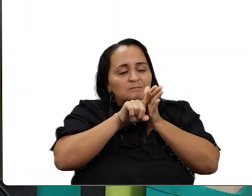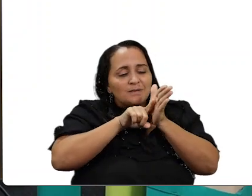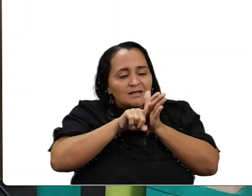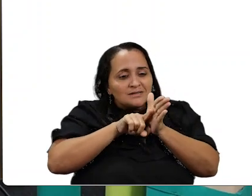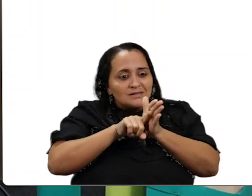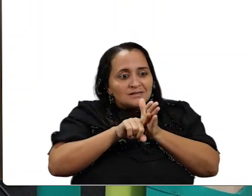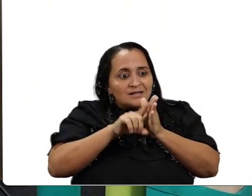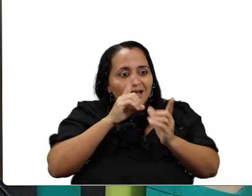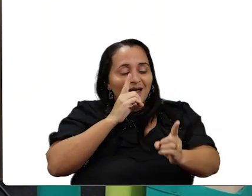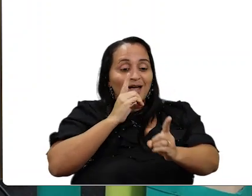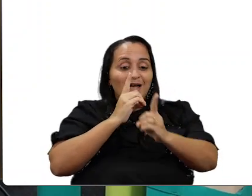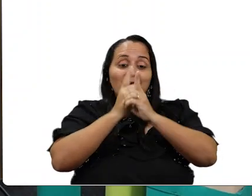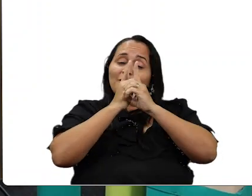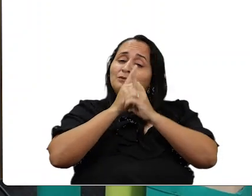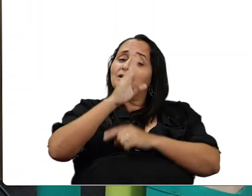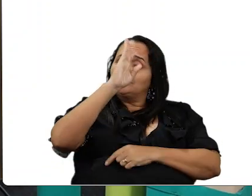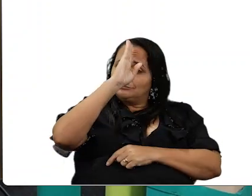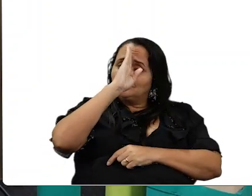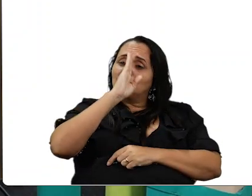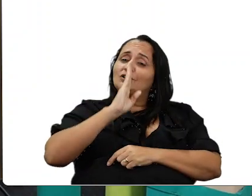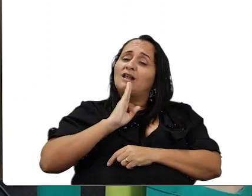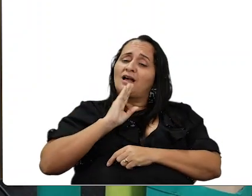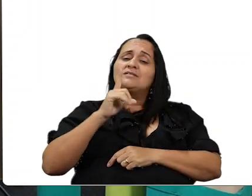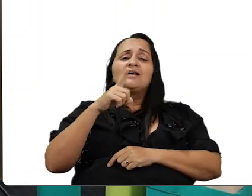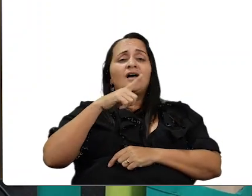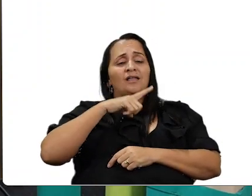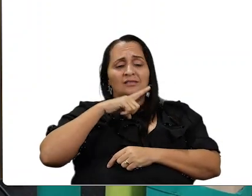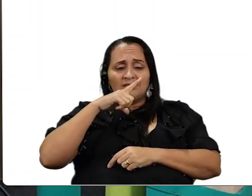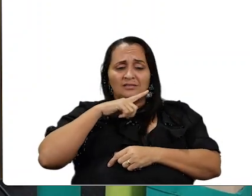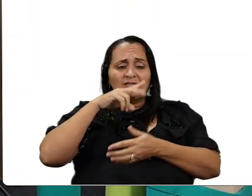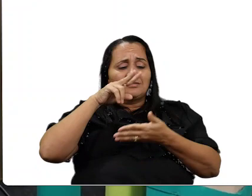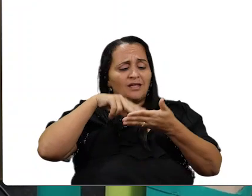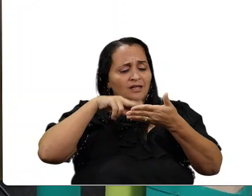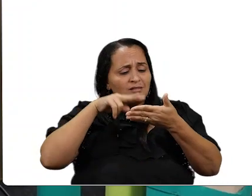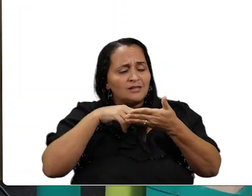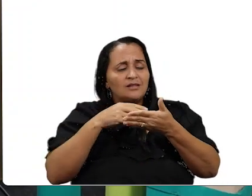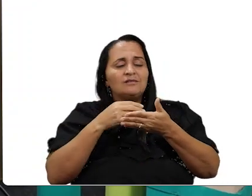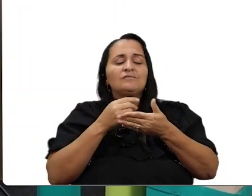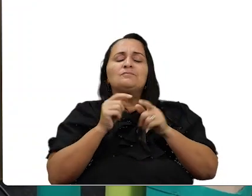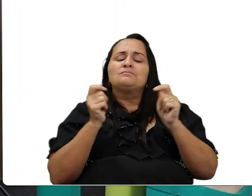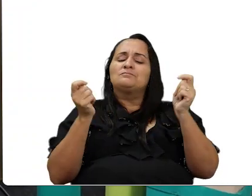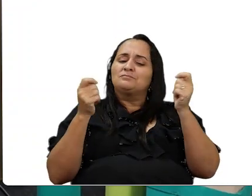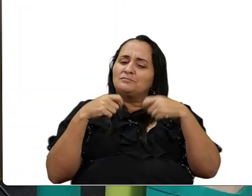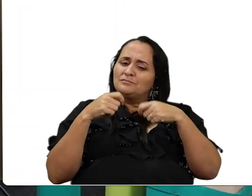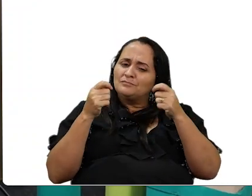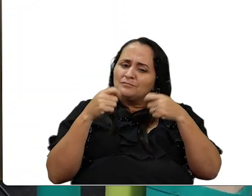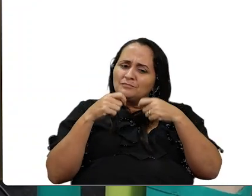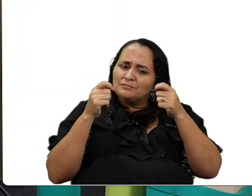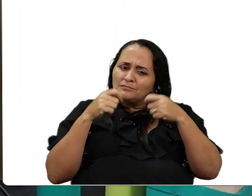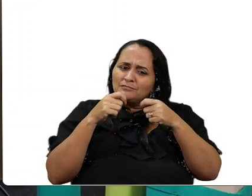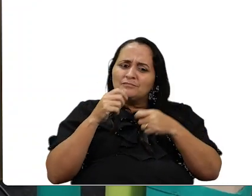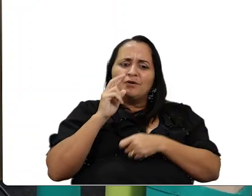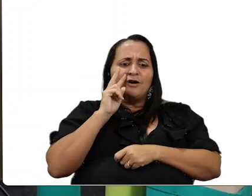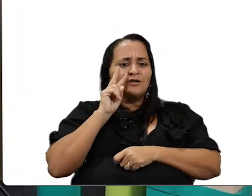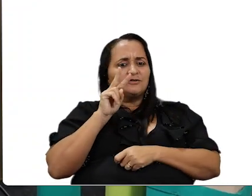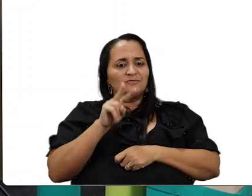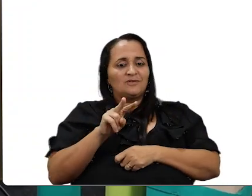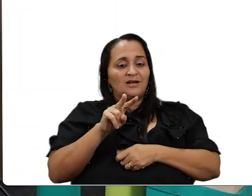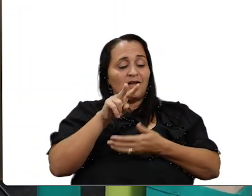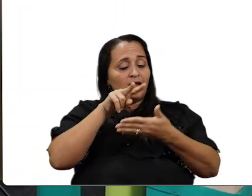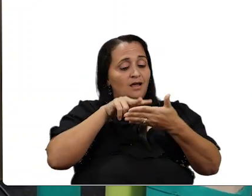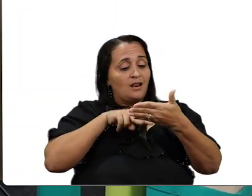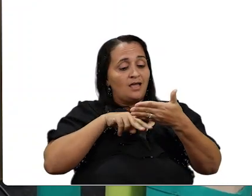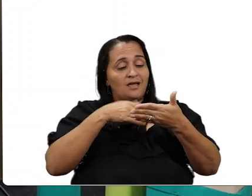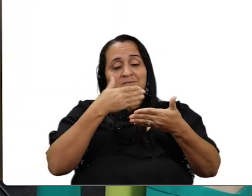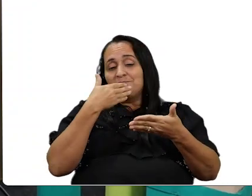o livro. Tem esse livro gratuito na internet. Você pode baixar o livro, você pode ler o livro e,